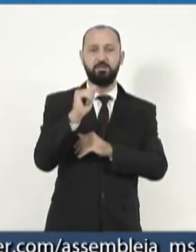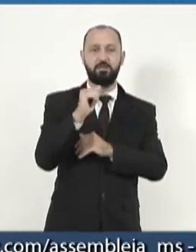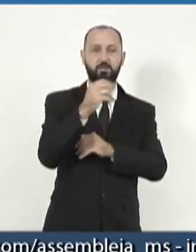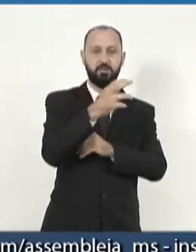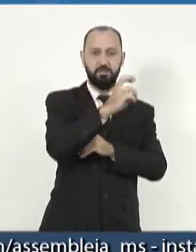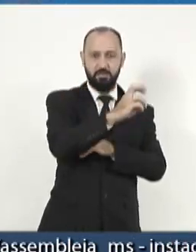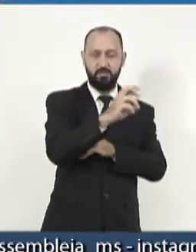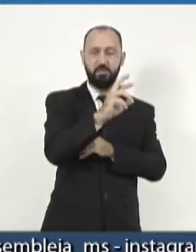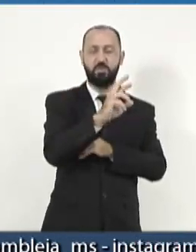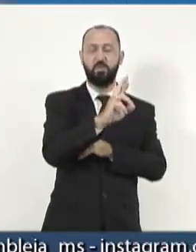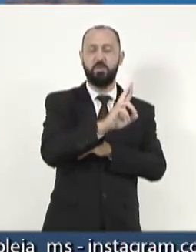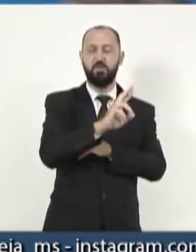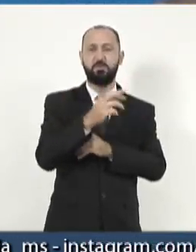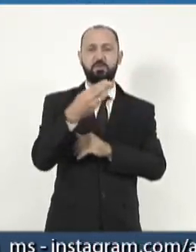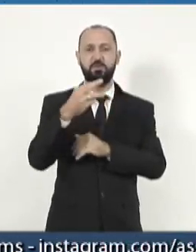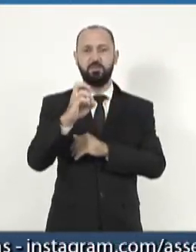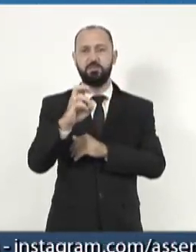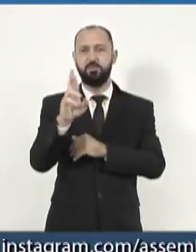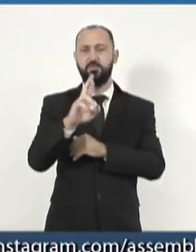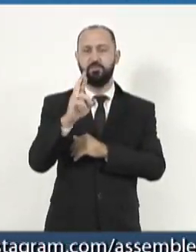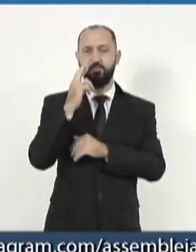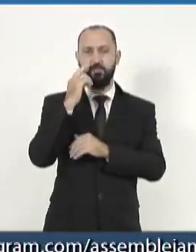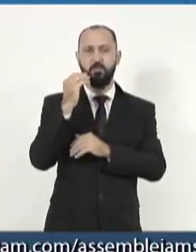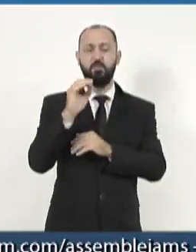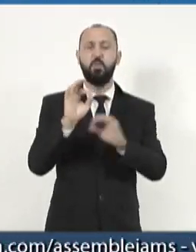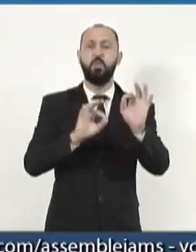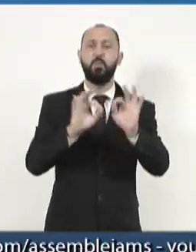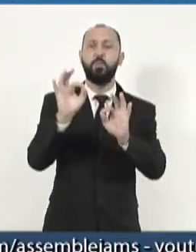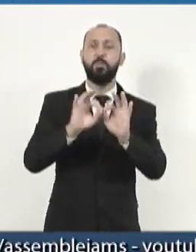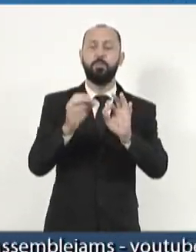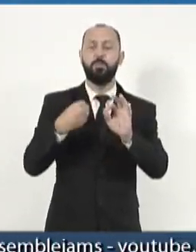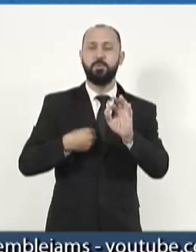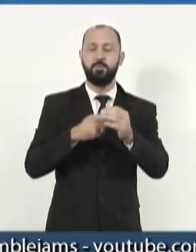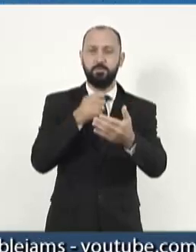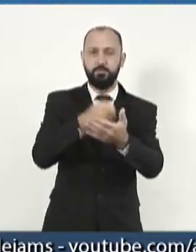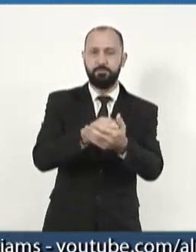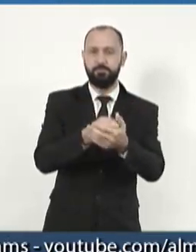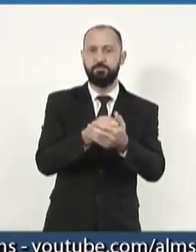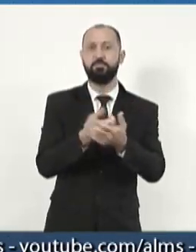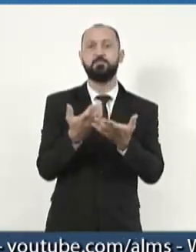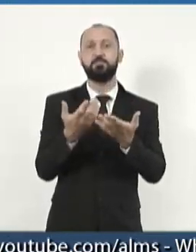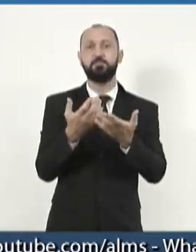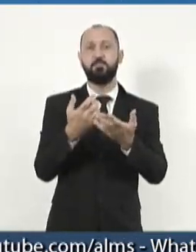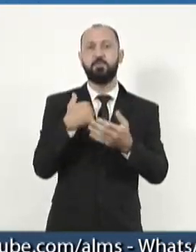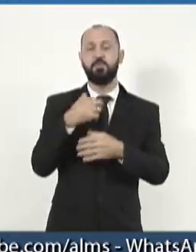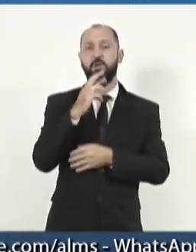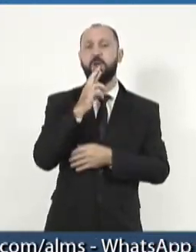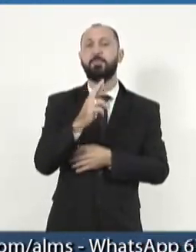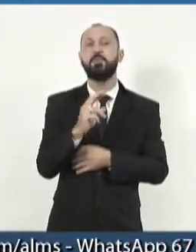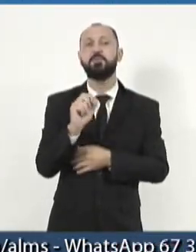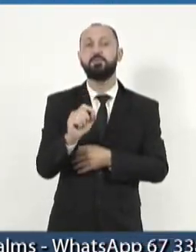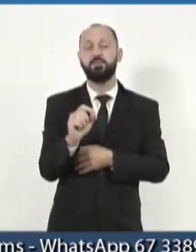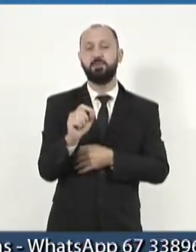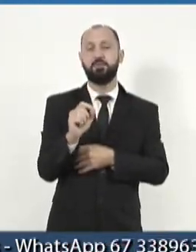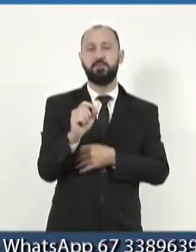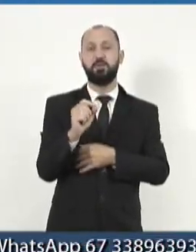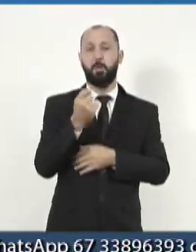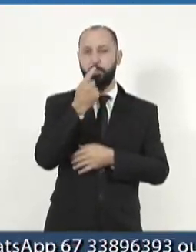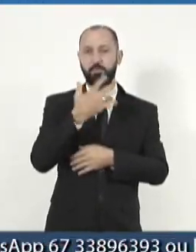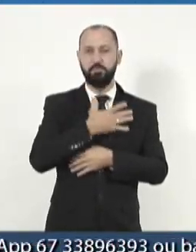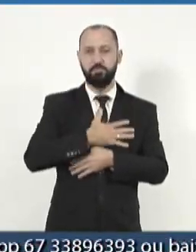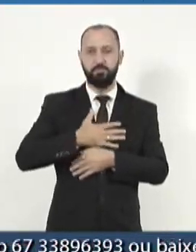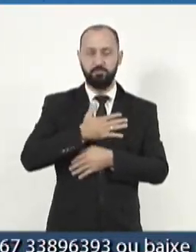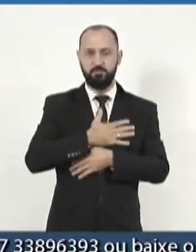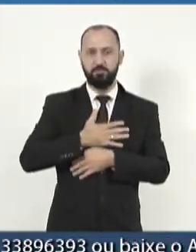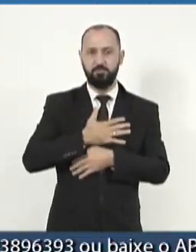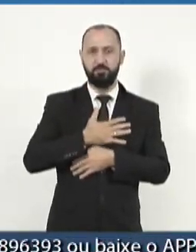R$ 35 reais. Então, senhor presidente, foi isso que nós discutimos, e eu estou